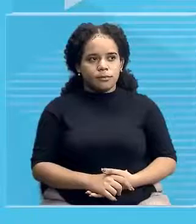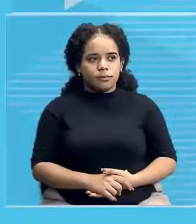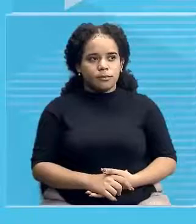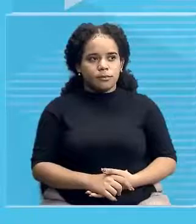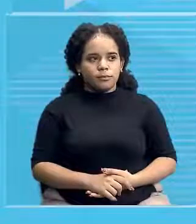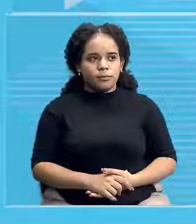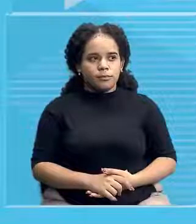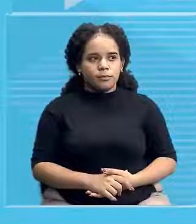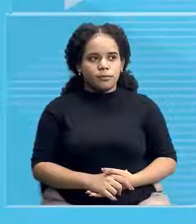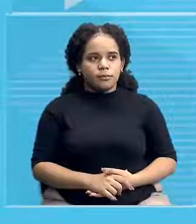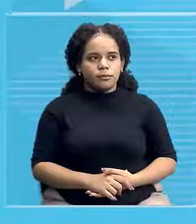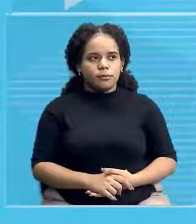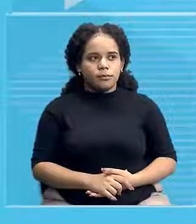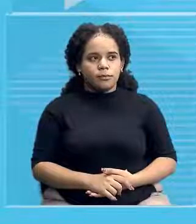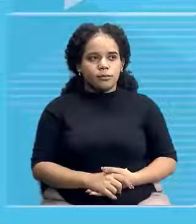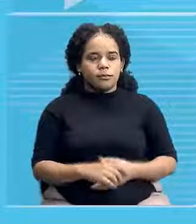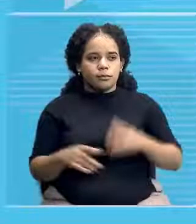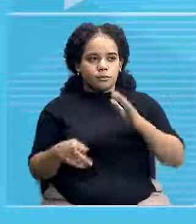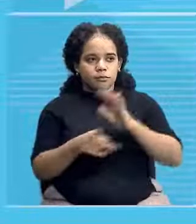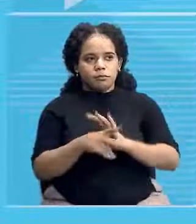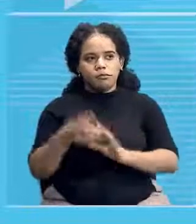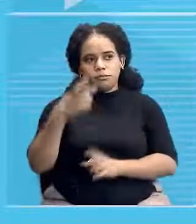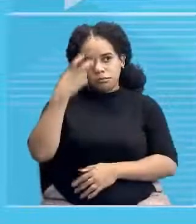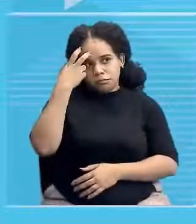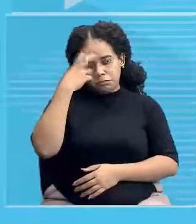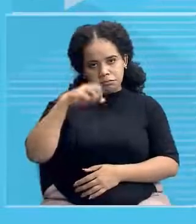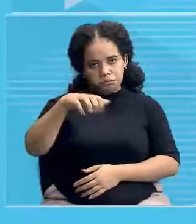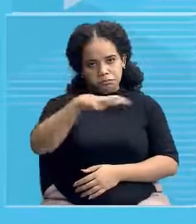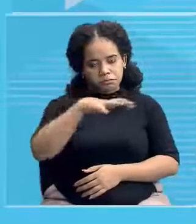O ambiente cultural,